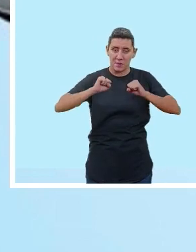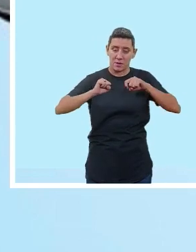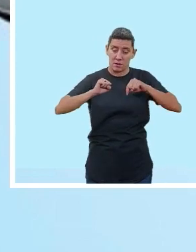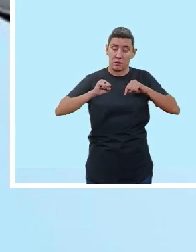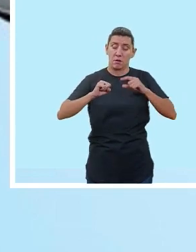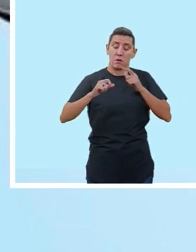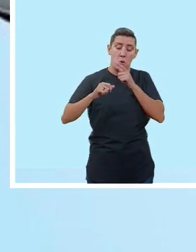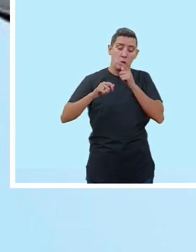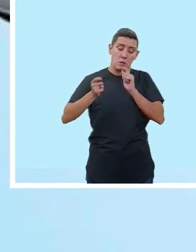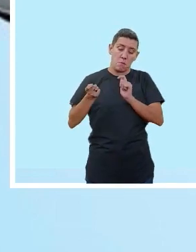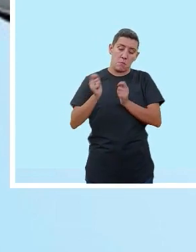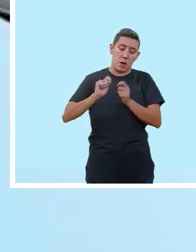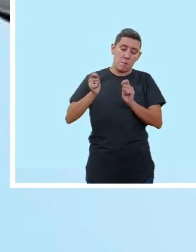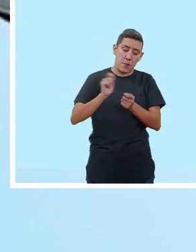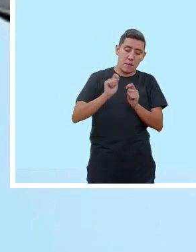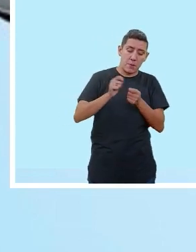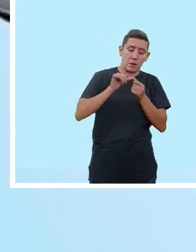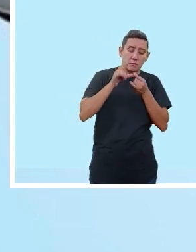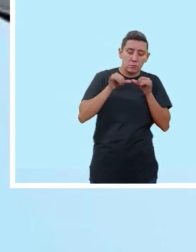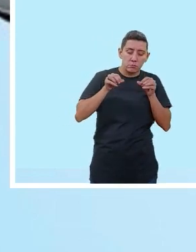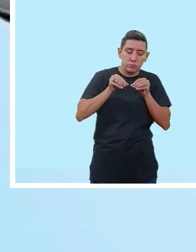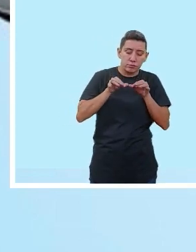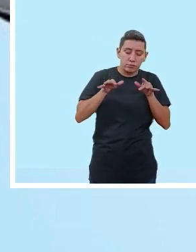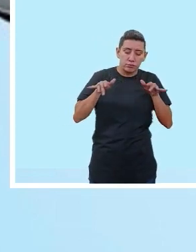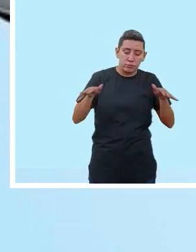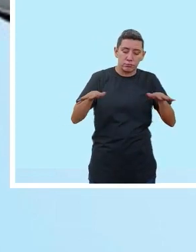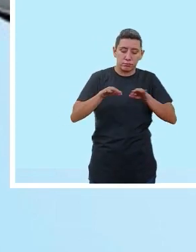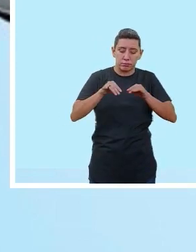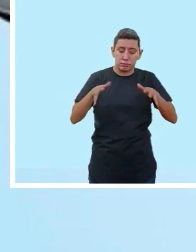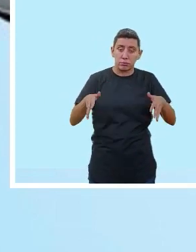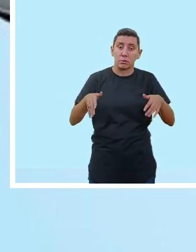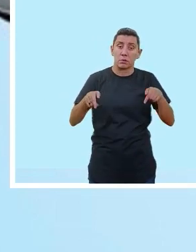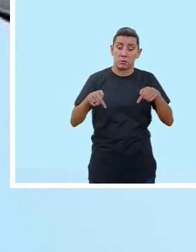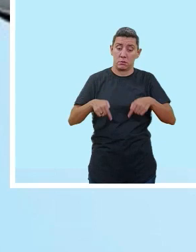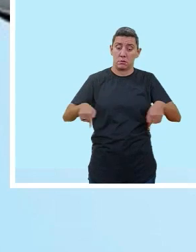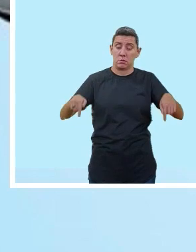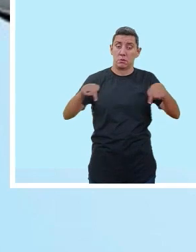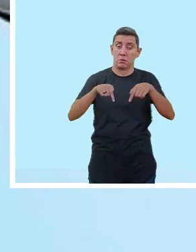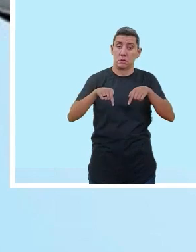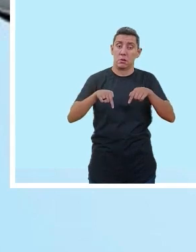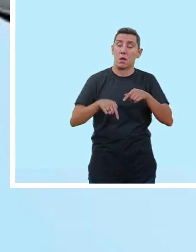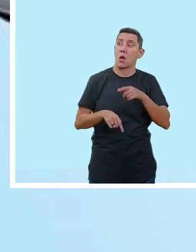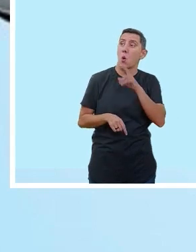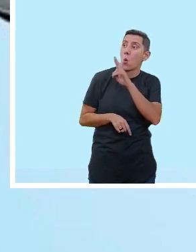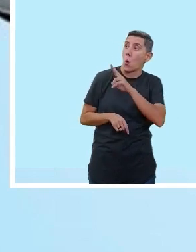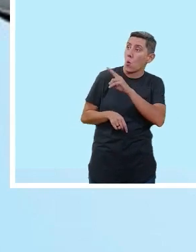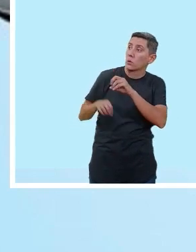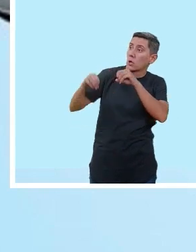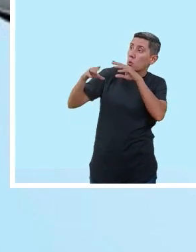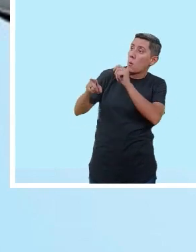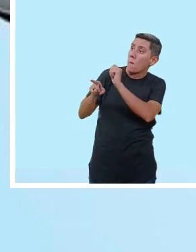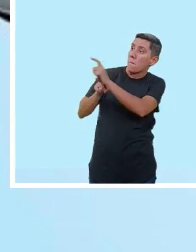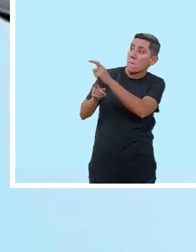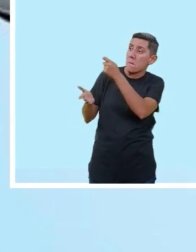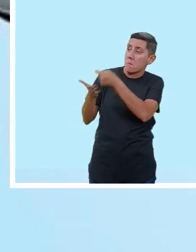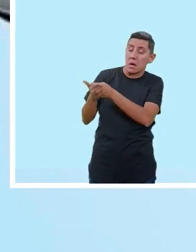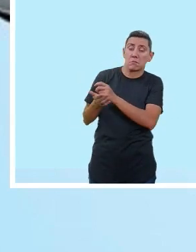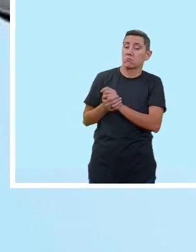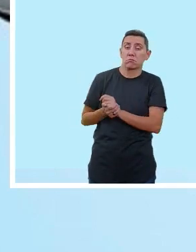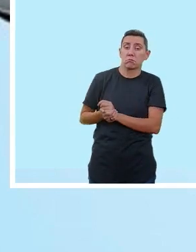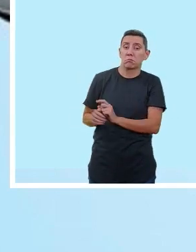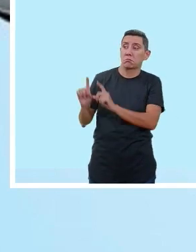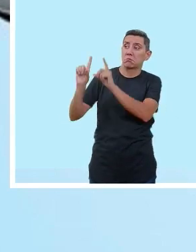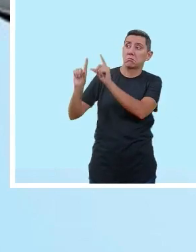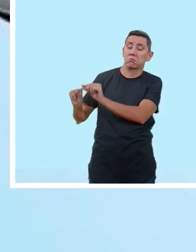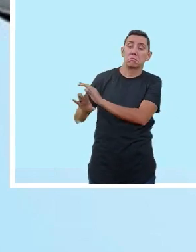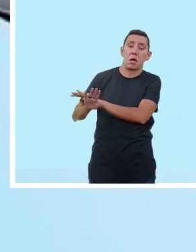com isso você tem uma redução significativa do consumo de energia elétrica provindo do grid. Então, qual que é o